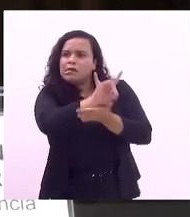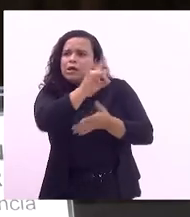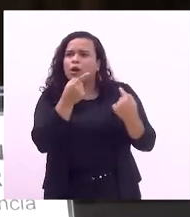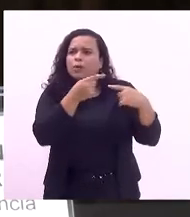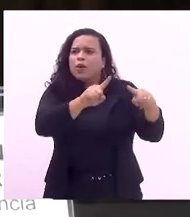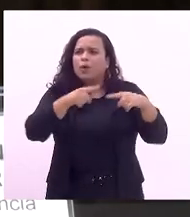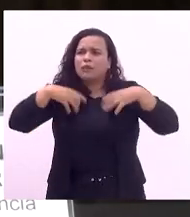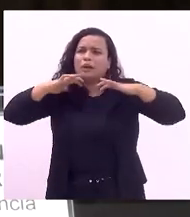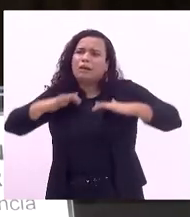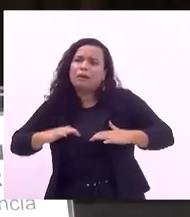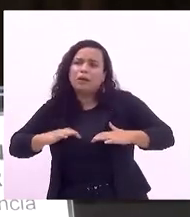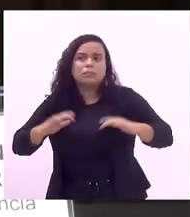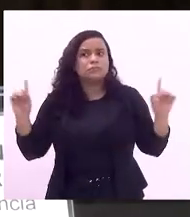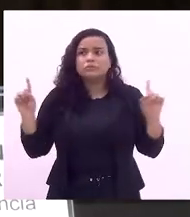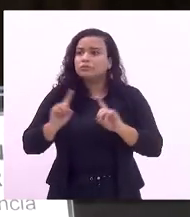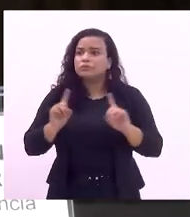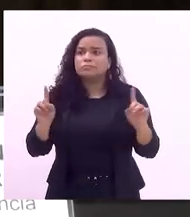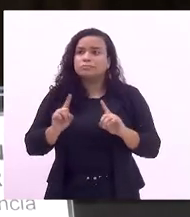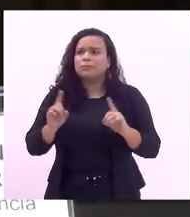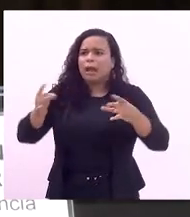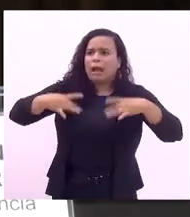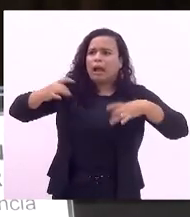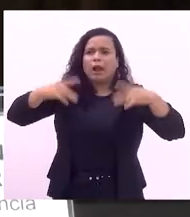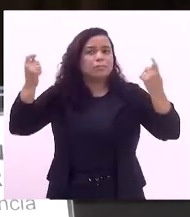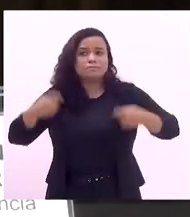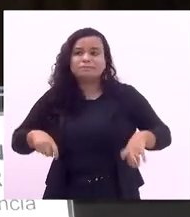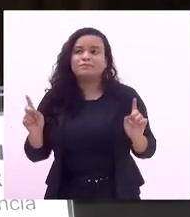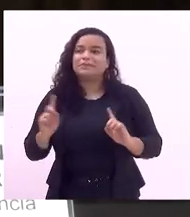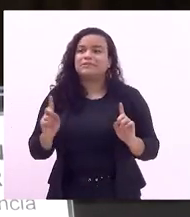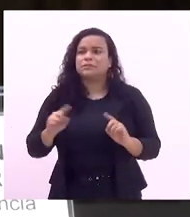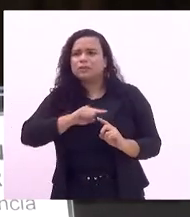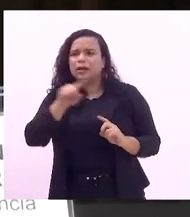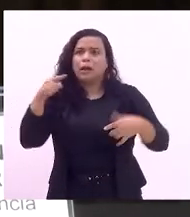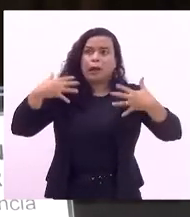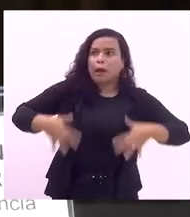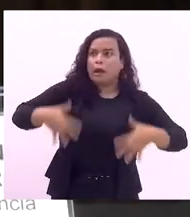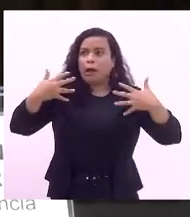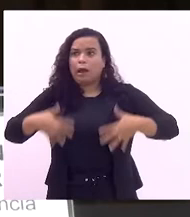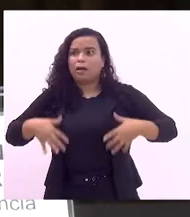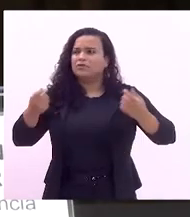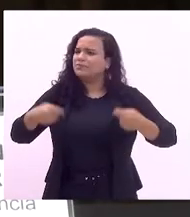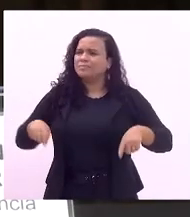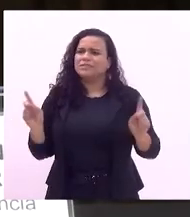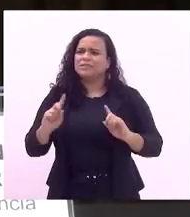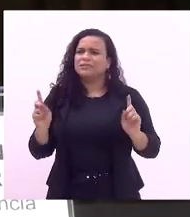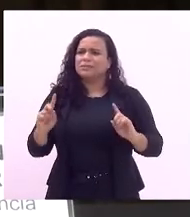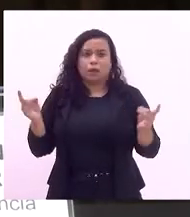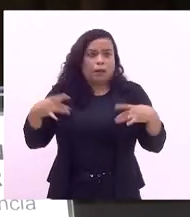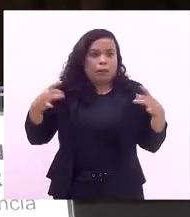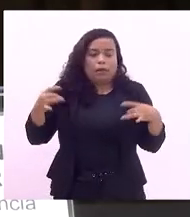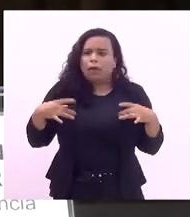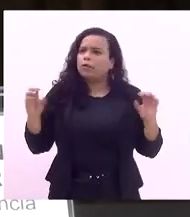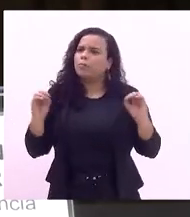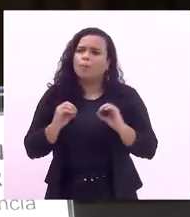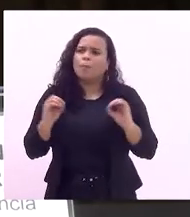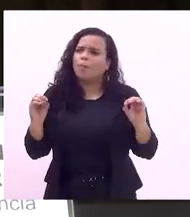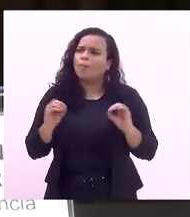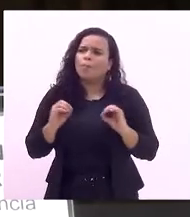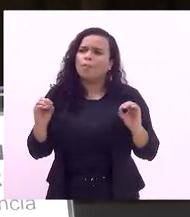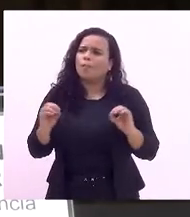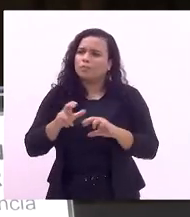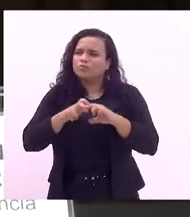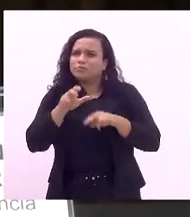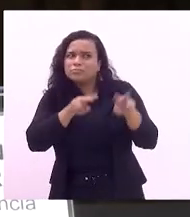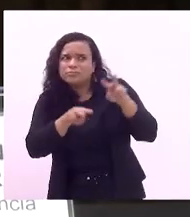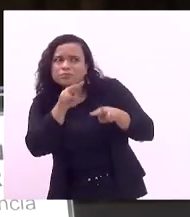se desanimem nem tenham medo não fiquem apavorados nem aterrorizados por